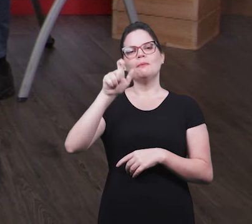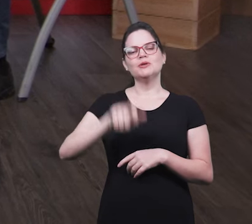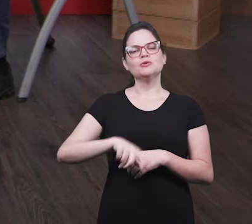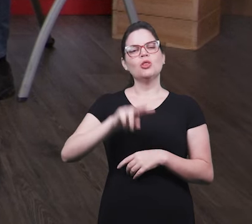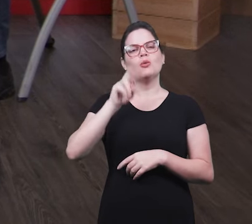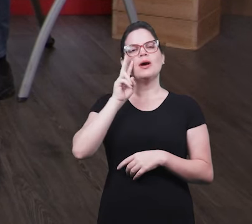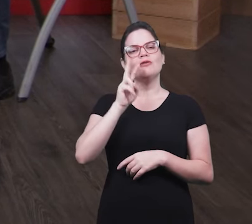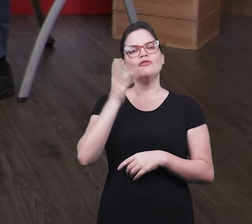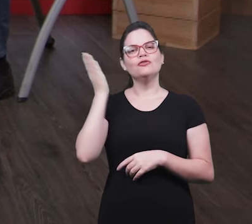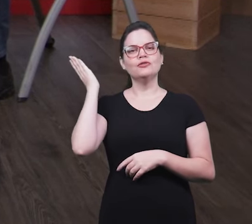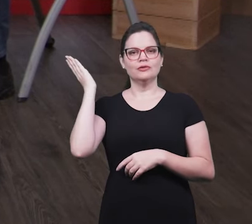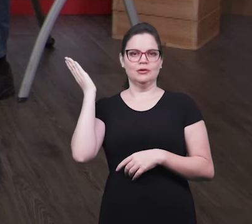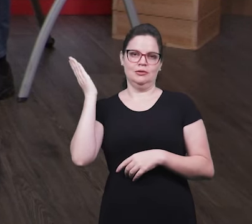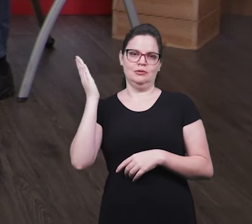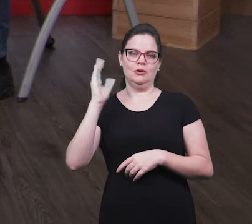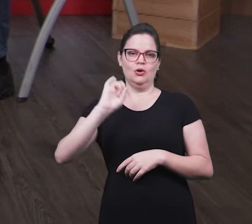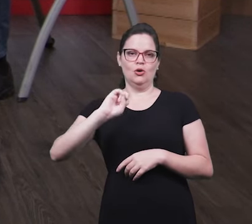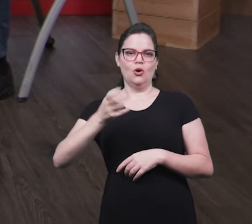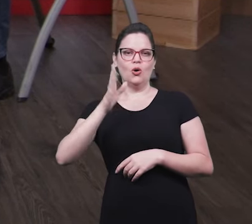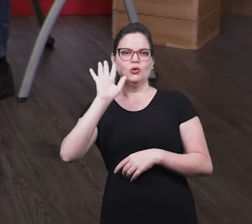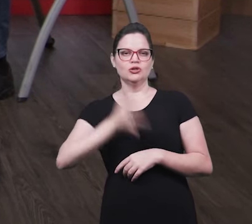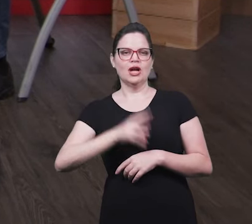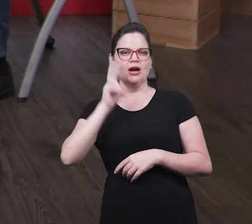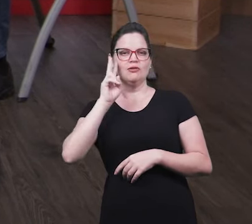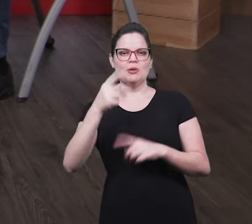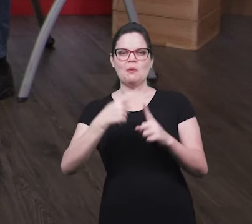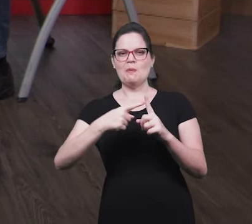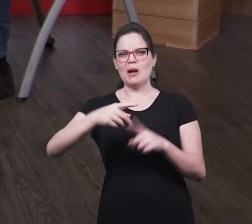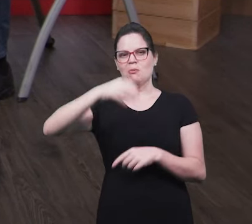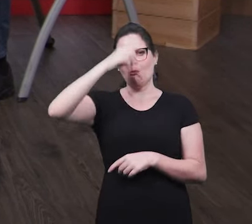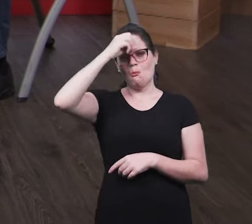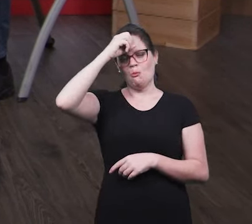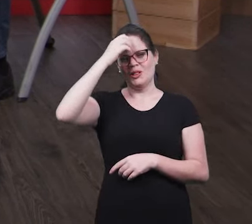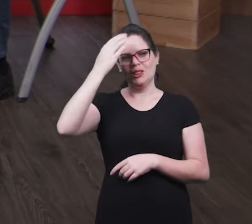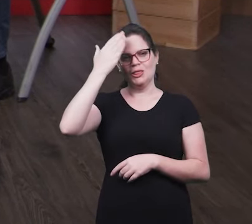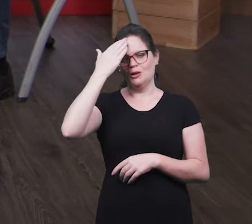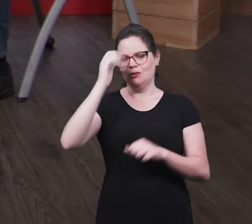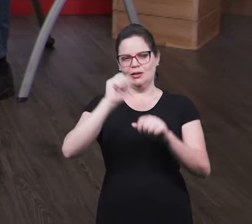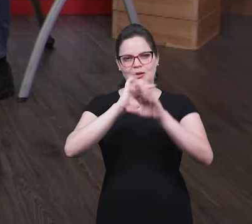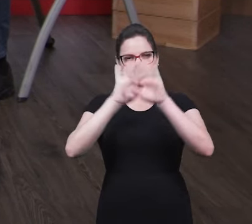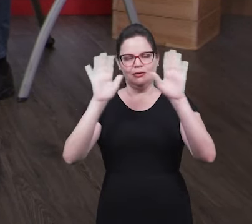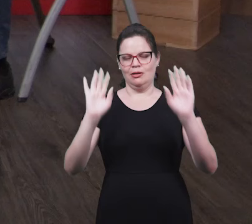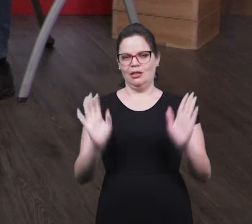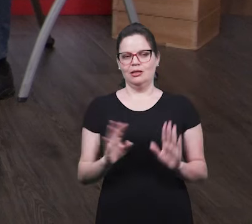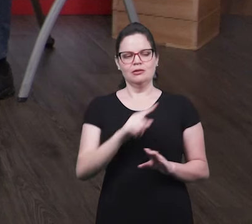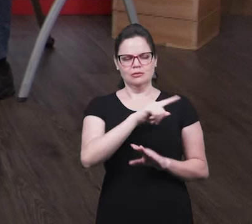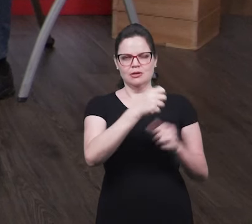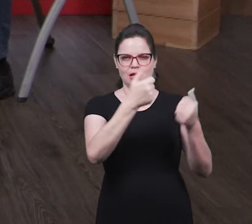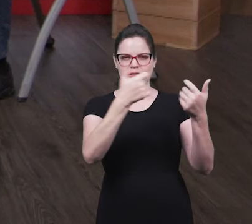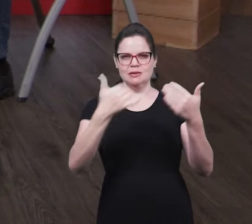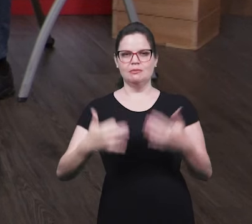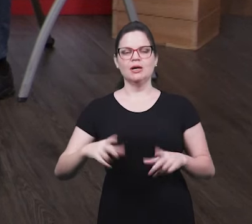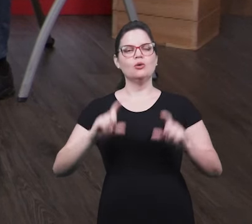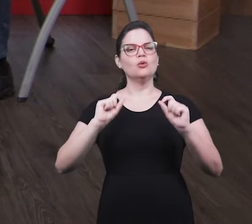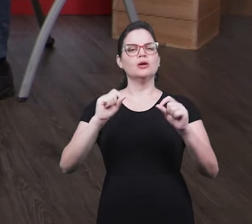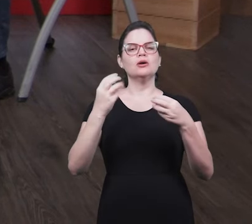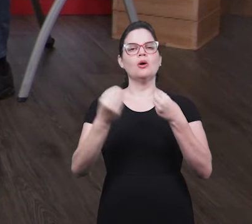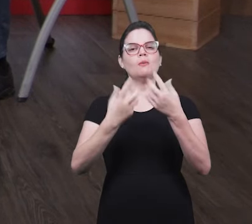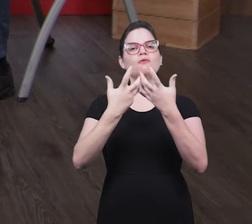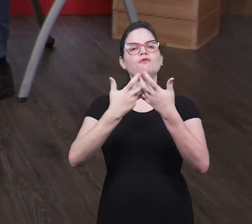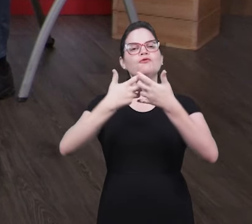quadro, ou já viu, mas ainda não tem um conhecimento mais detalhado do